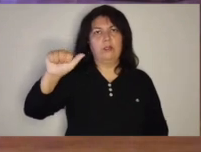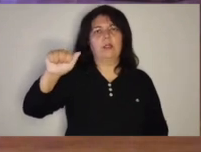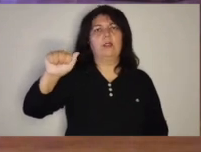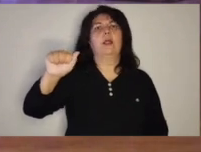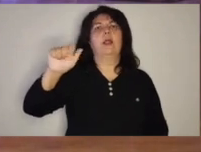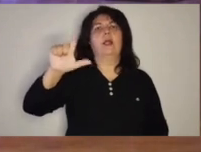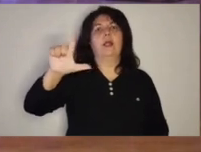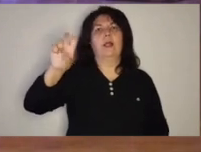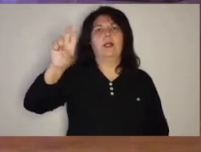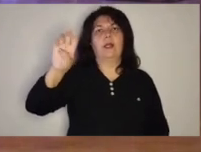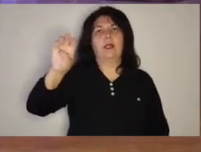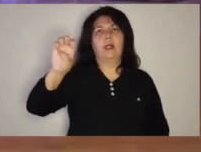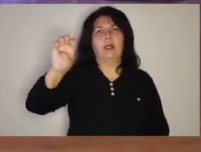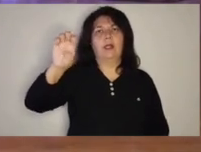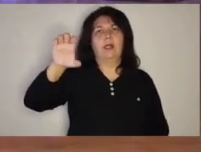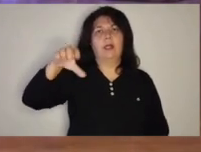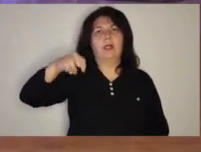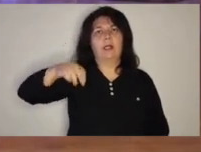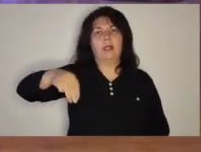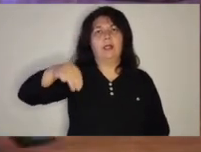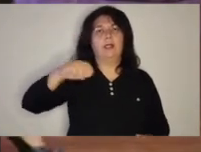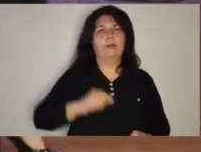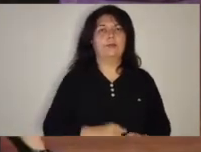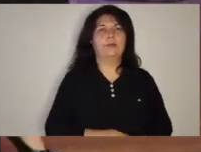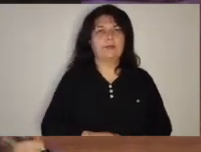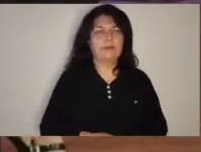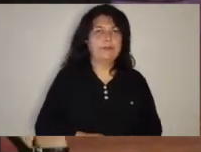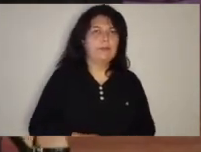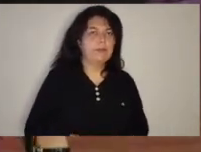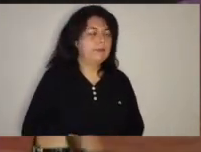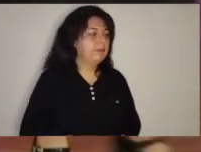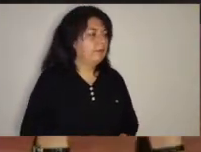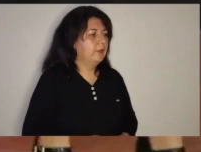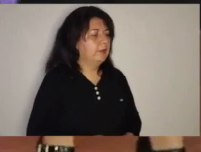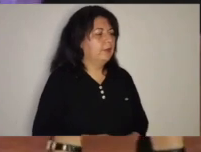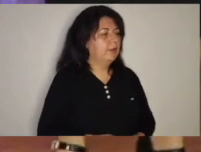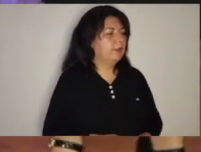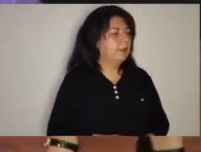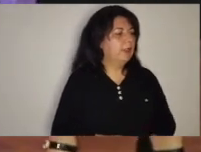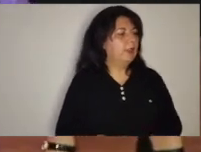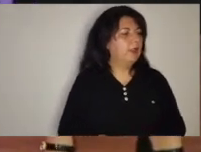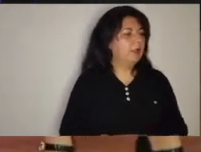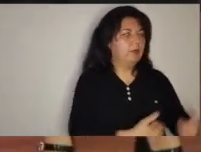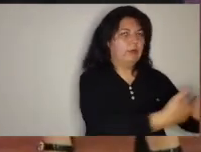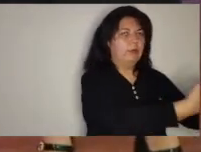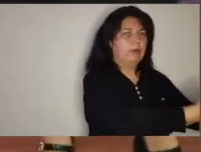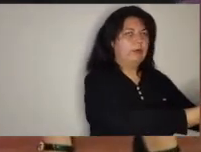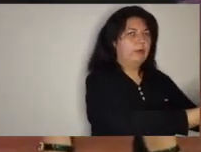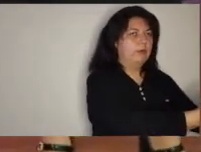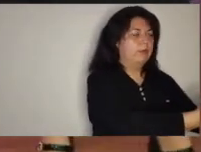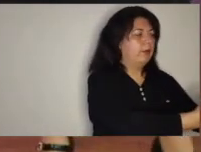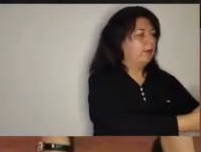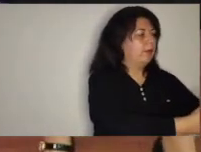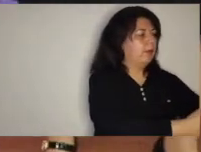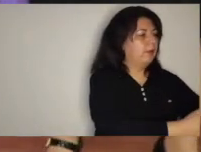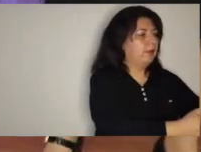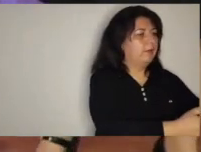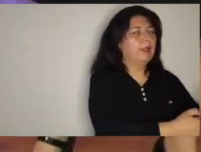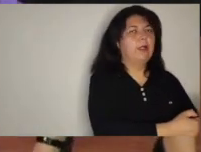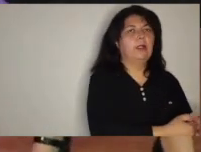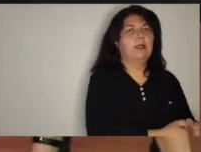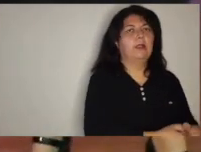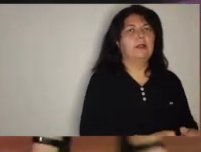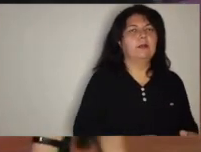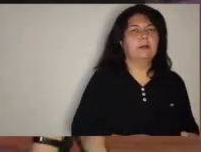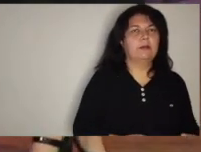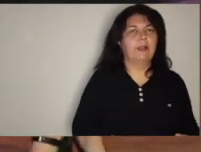buscar a arca. Vamos levar lá para Jerusalém, hein? Abinadab fala, filho, vai aí, pega lá. Tira lá do quartinho. Está lá no quartinho, viu, Davi? Só um minutinho. Pega